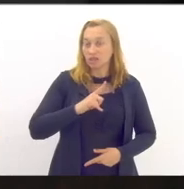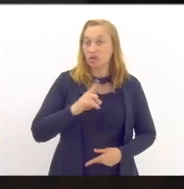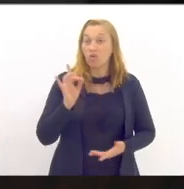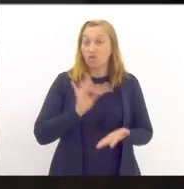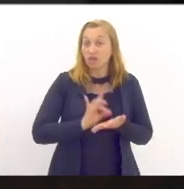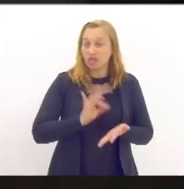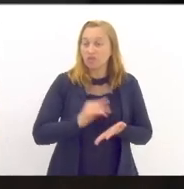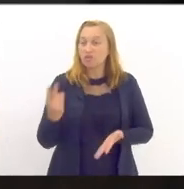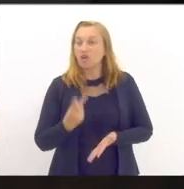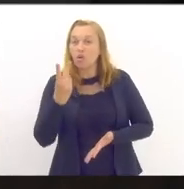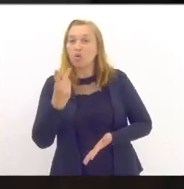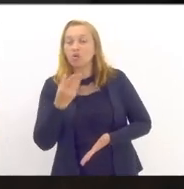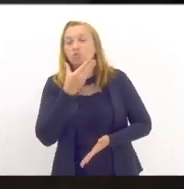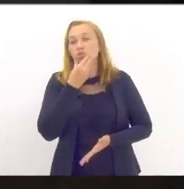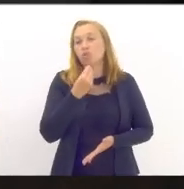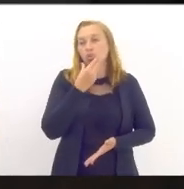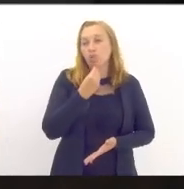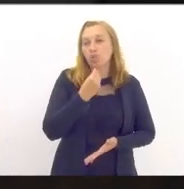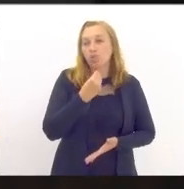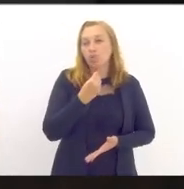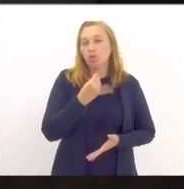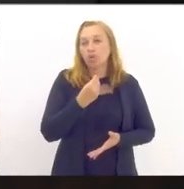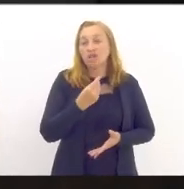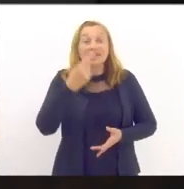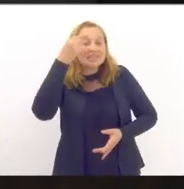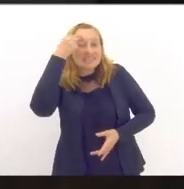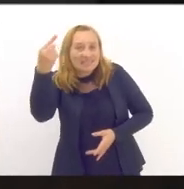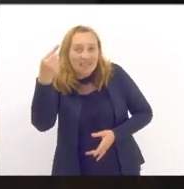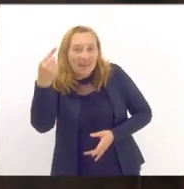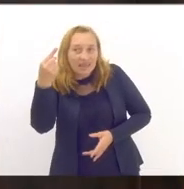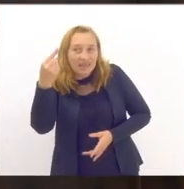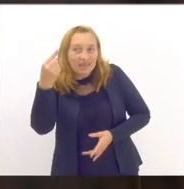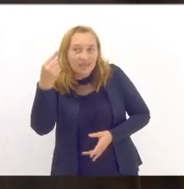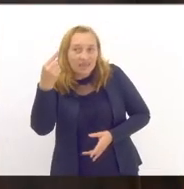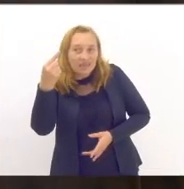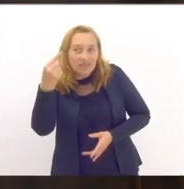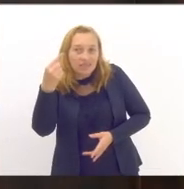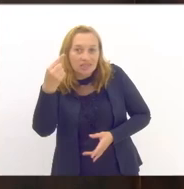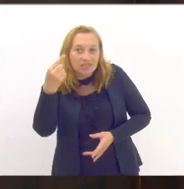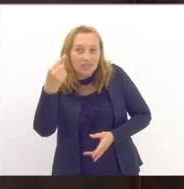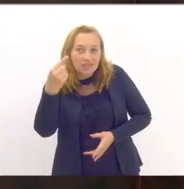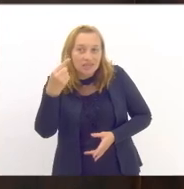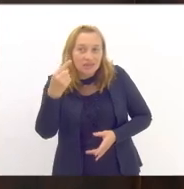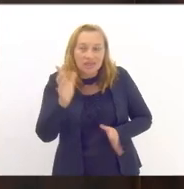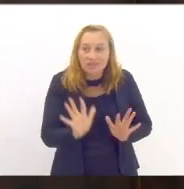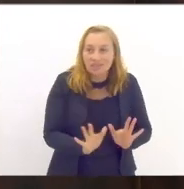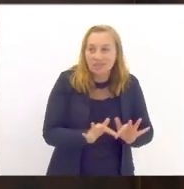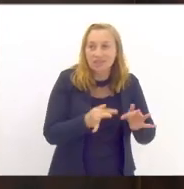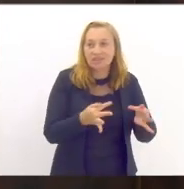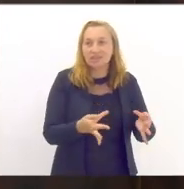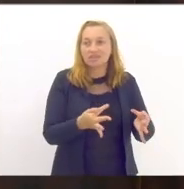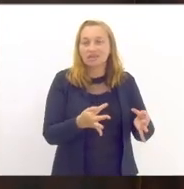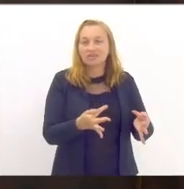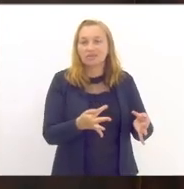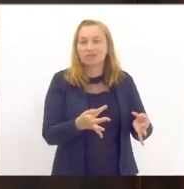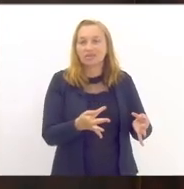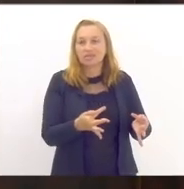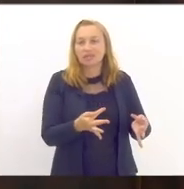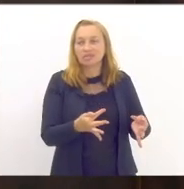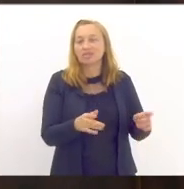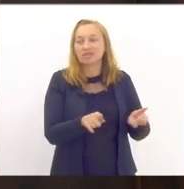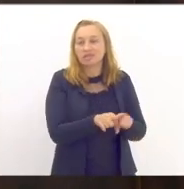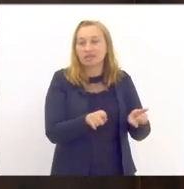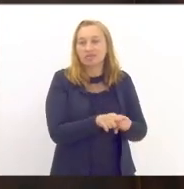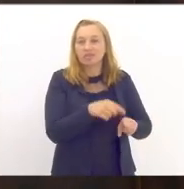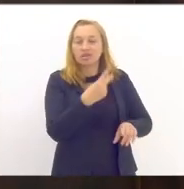verdadeiro valor do homem são as suas ideias, são as nobrezas dos seus ideais e também o